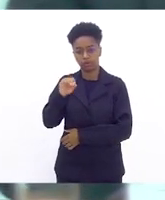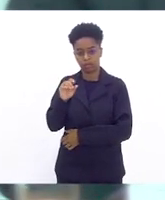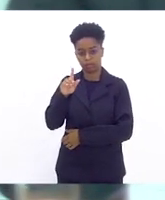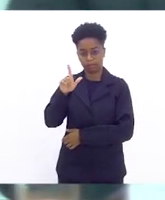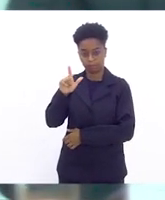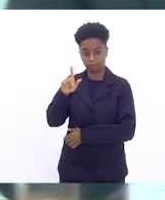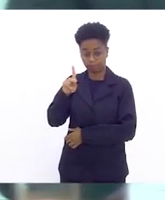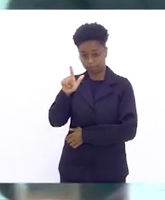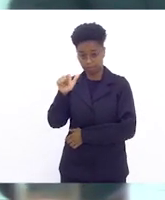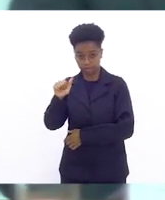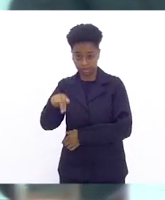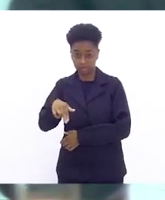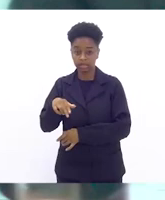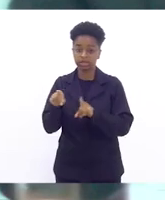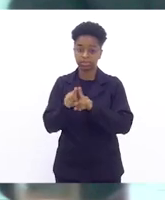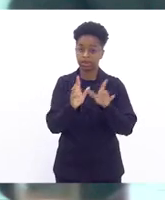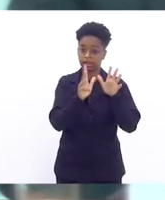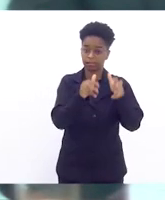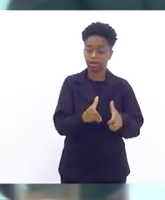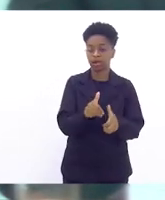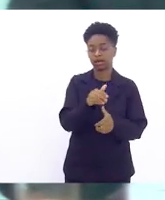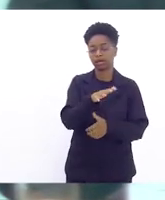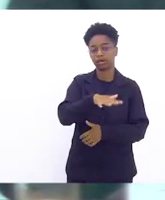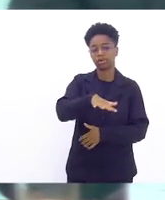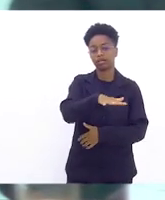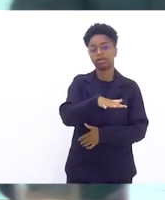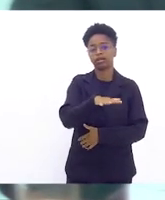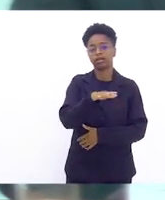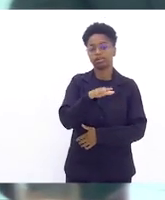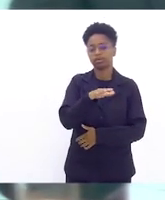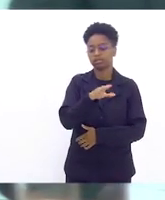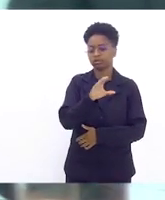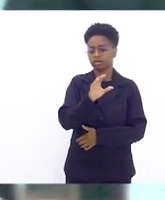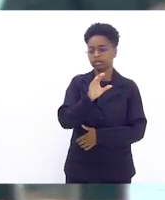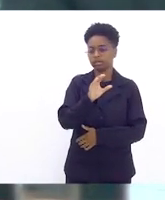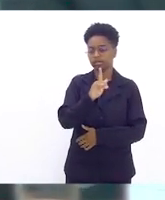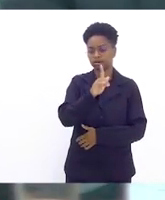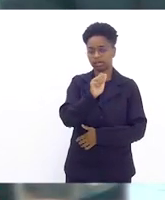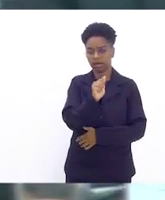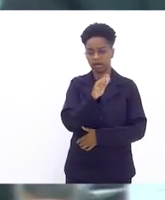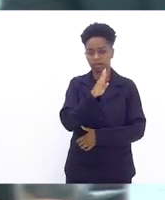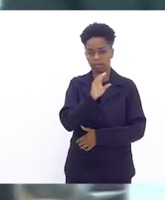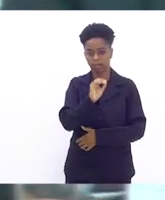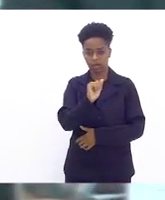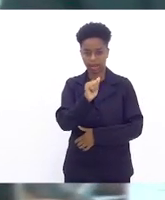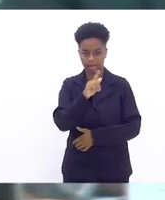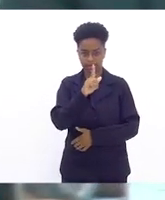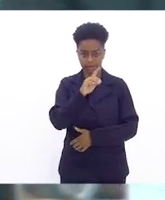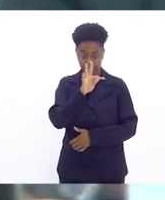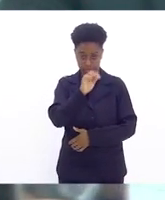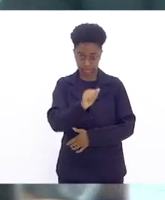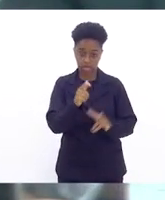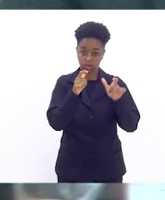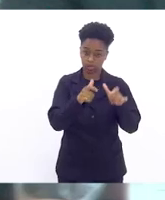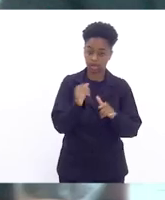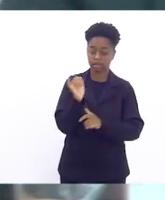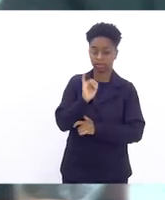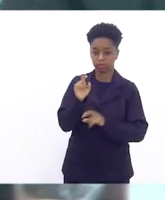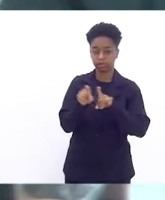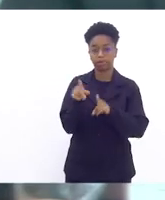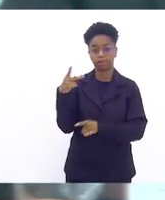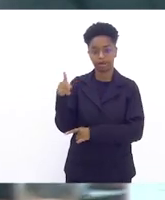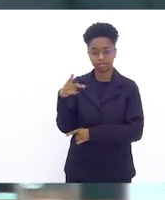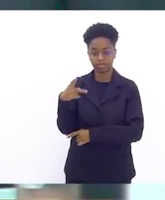a de acionamento do canal do Camboatá que é fundamental para ligação da lagoa de Itaipu com a pela Lagoa do Piratininga e